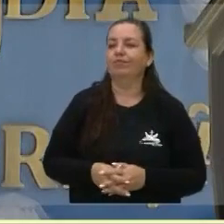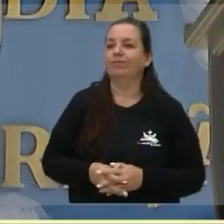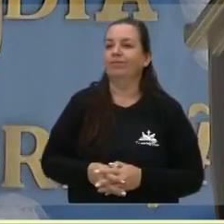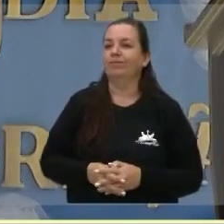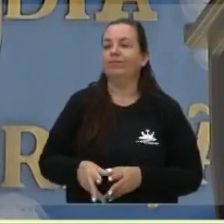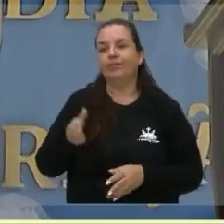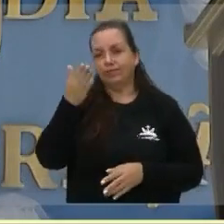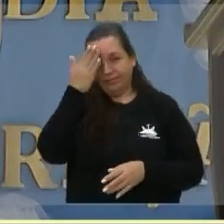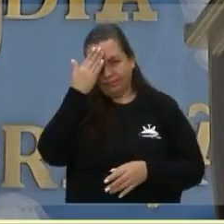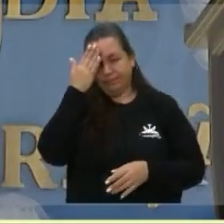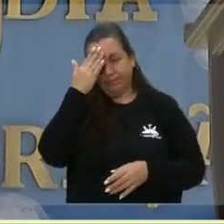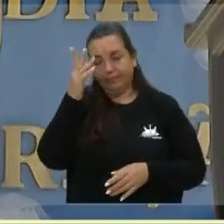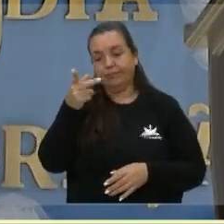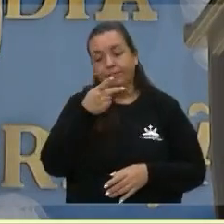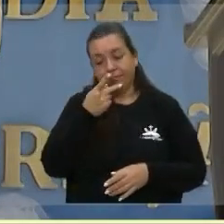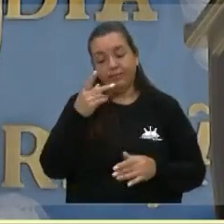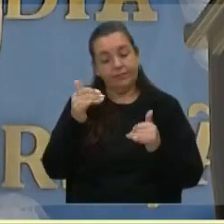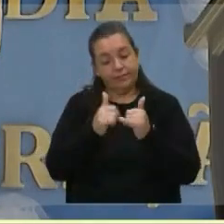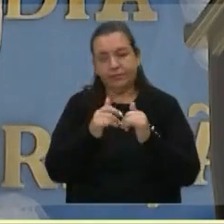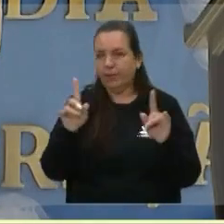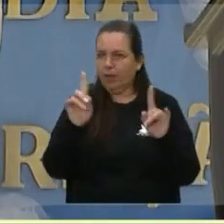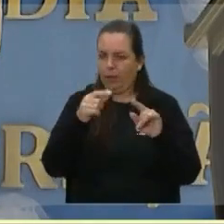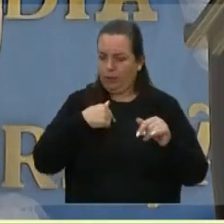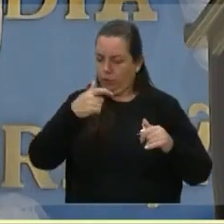padre ia falar do perdão. Não sou eu, meu filho.